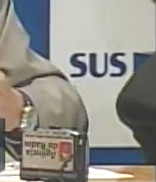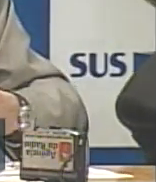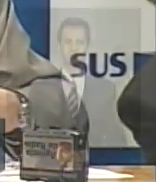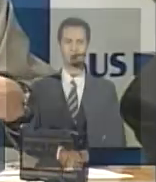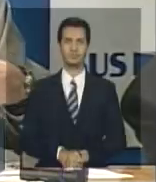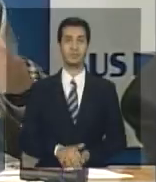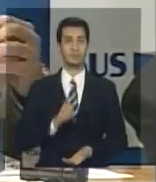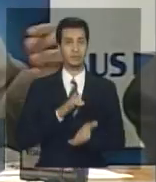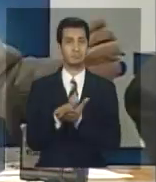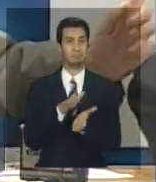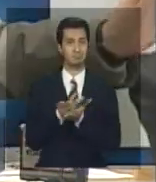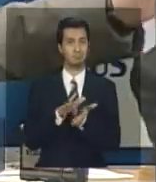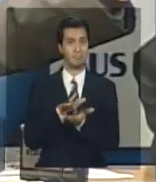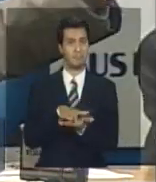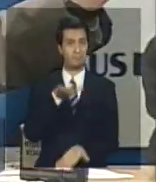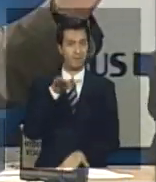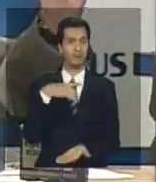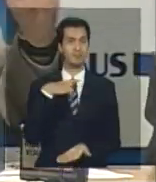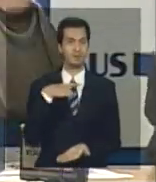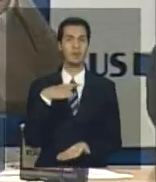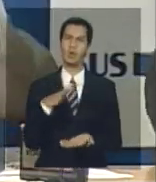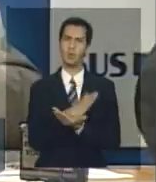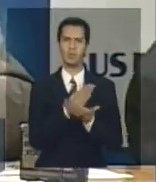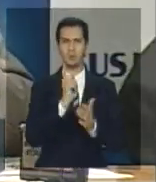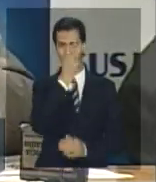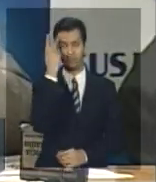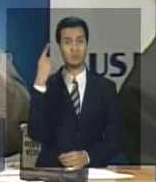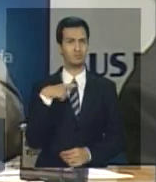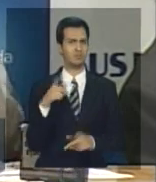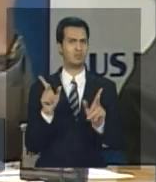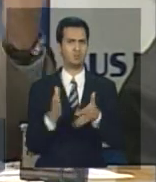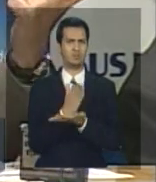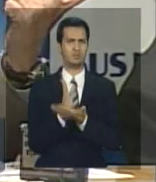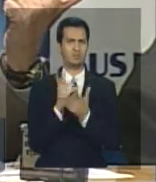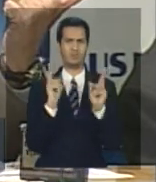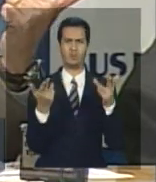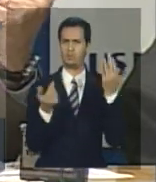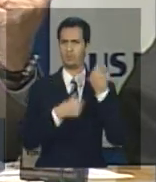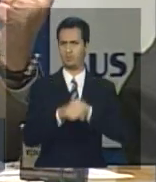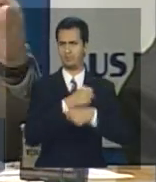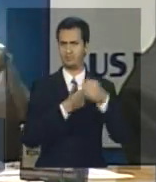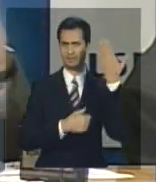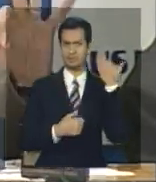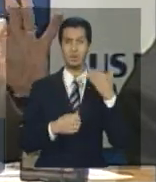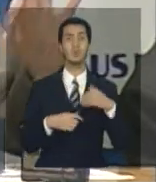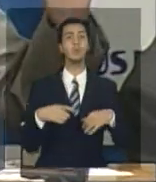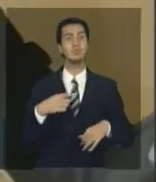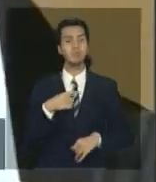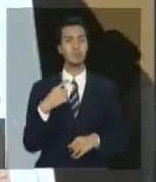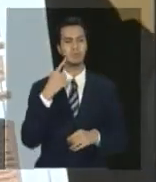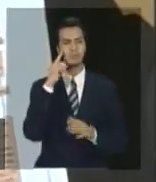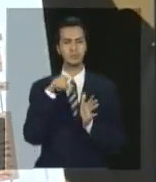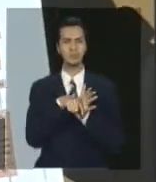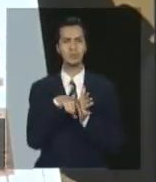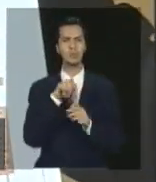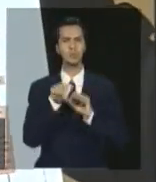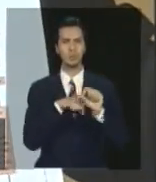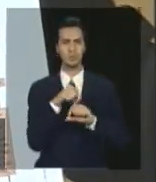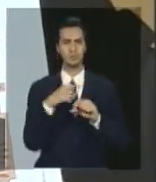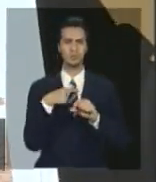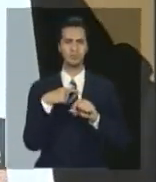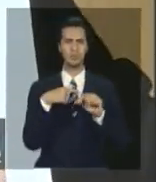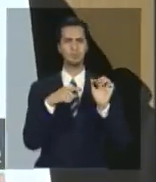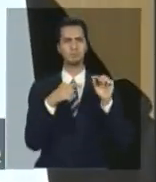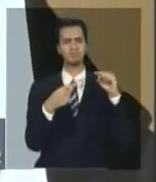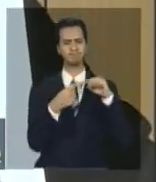muita gente que ainda tem o do ano passado. Isso é um mecanismo simples, né? Esse exame é que é chave. Com um mecanismo